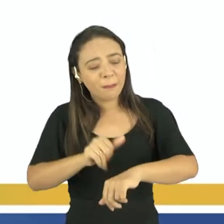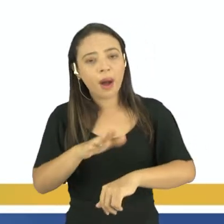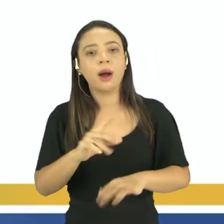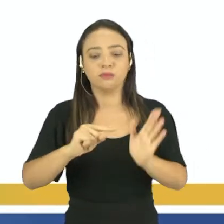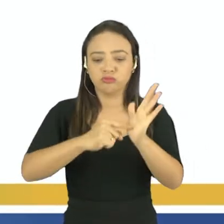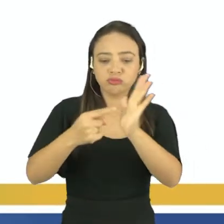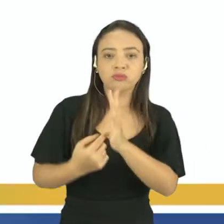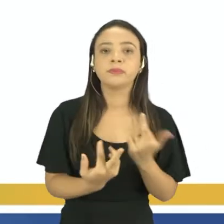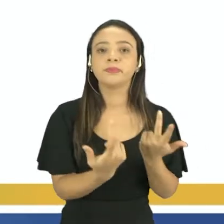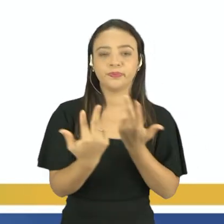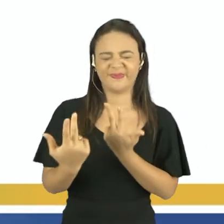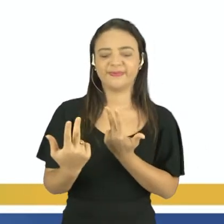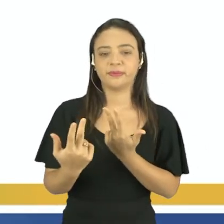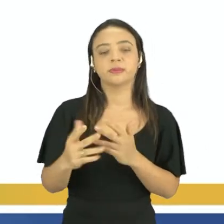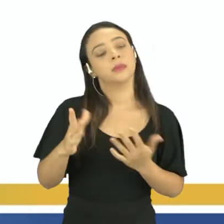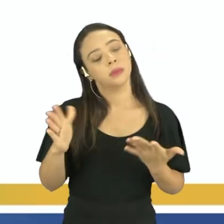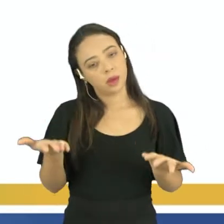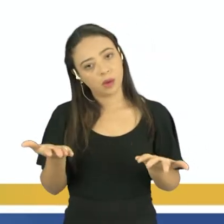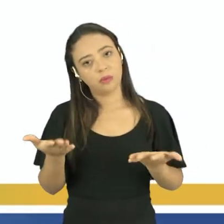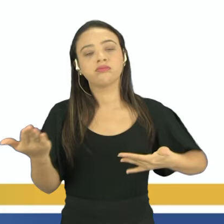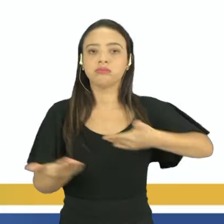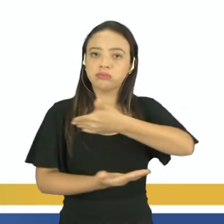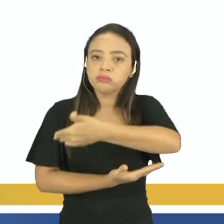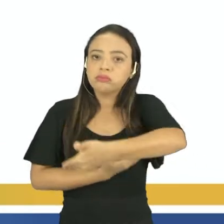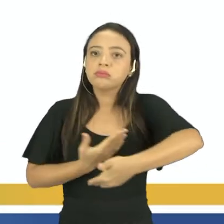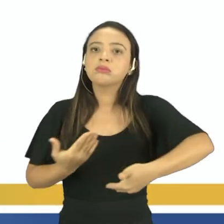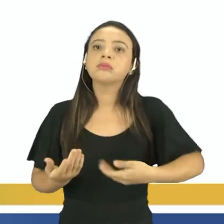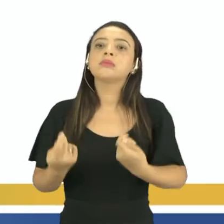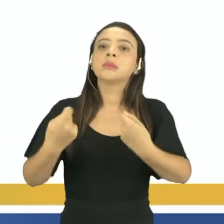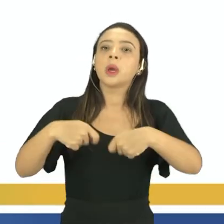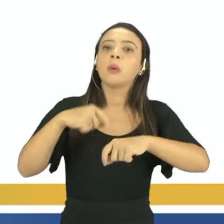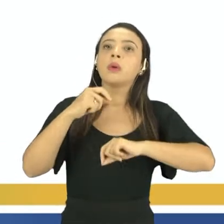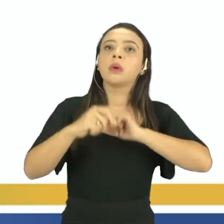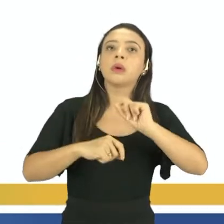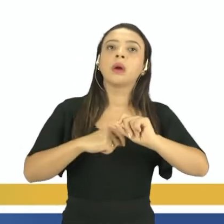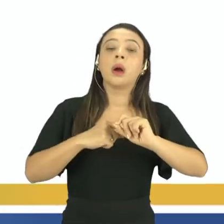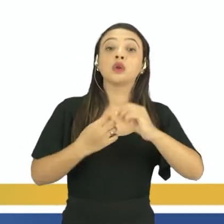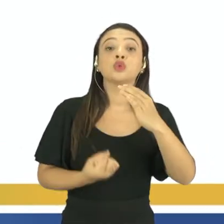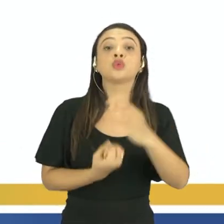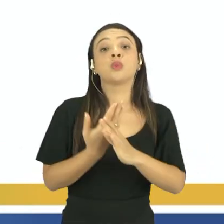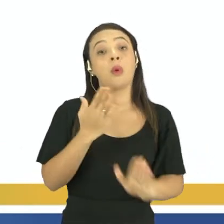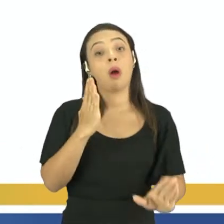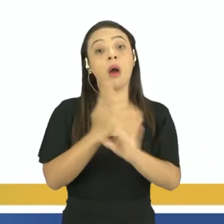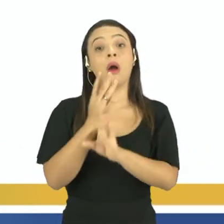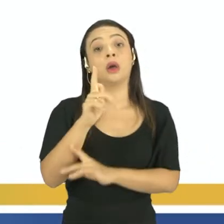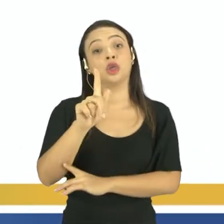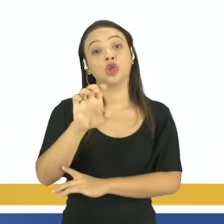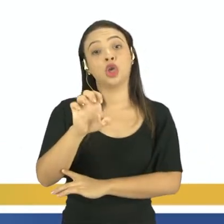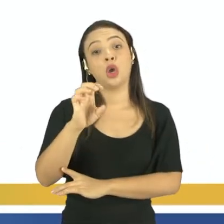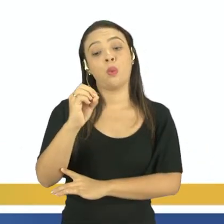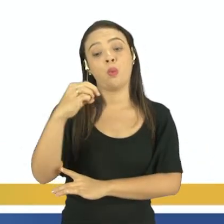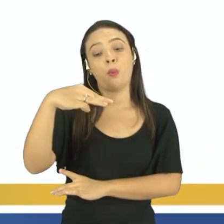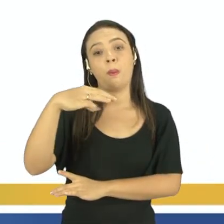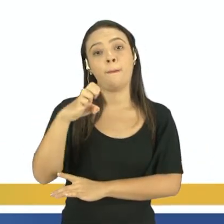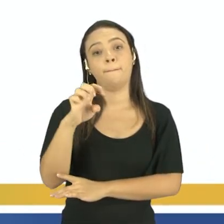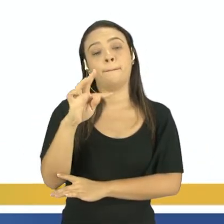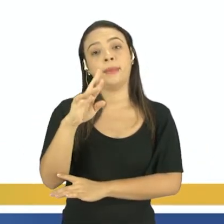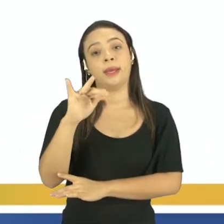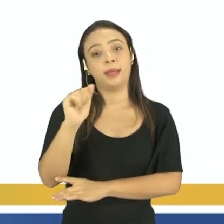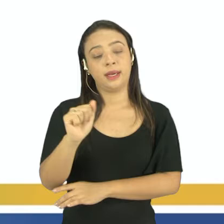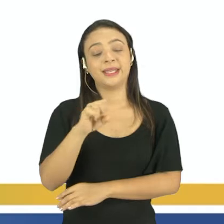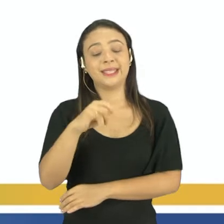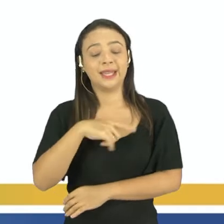né? Então, esse tipo de relação vai ser baseado em um resultado da geometria, né, que diz que se duas retas possuem pelo menos dois